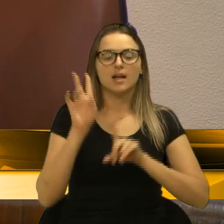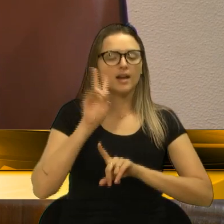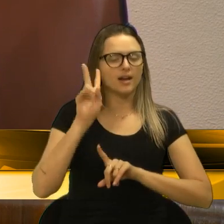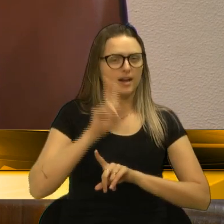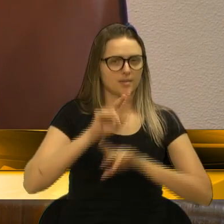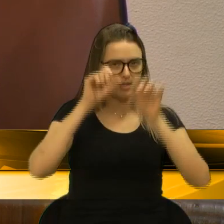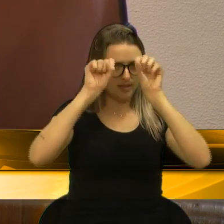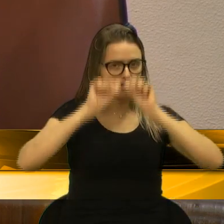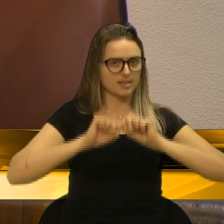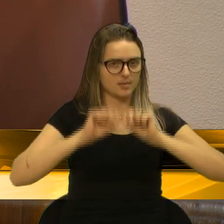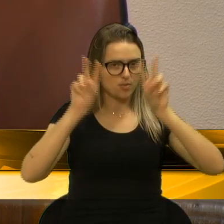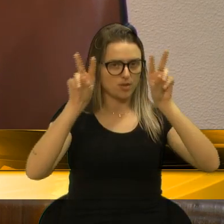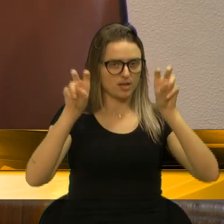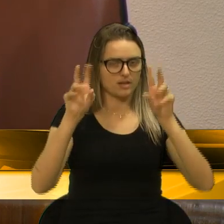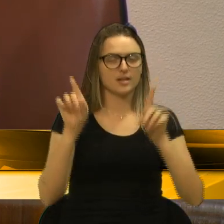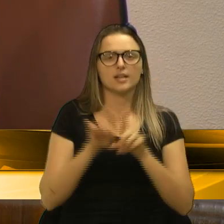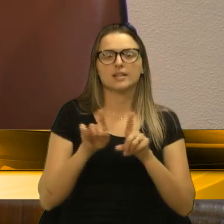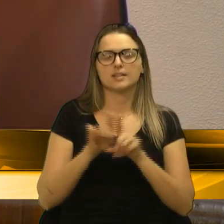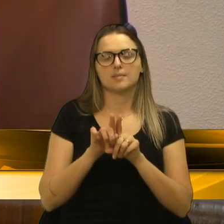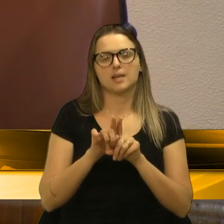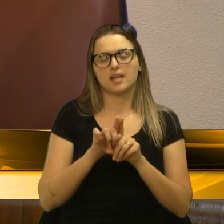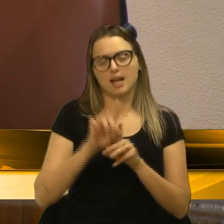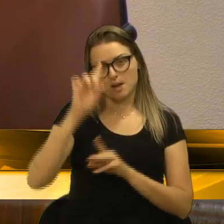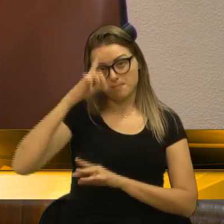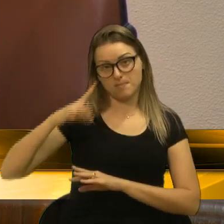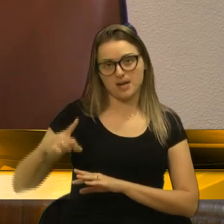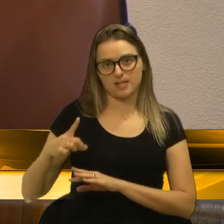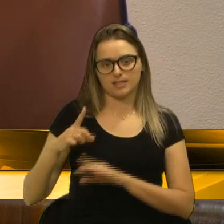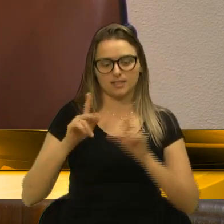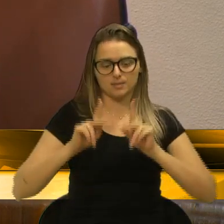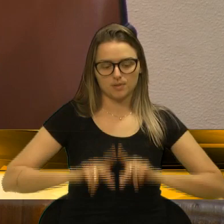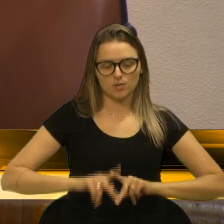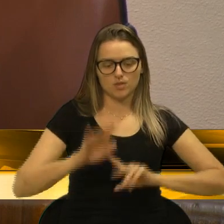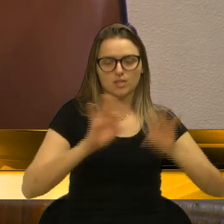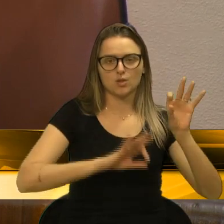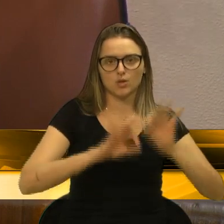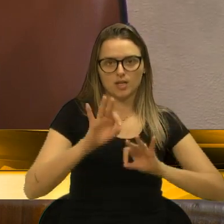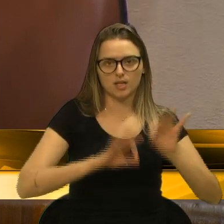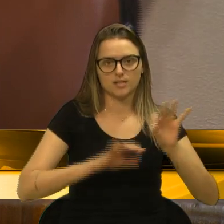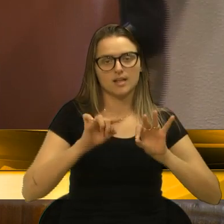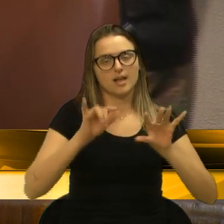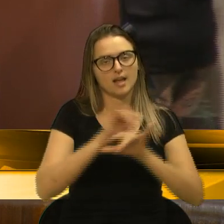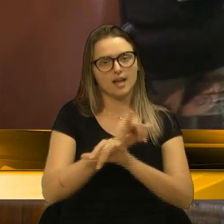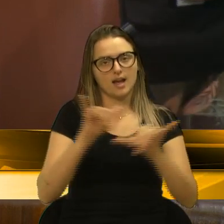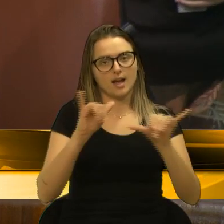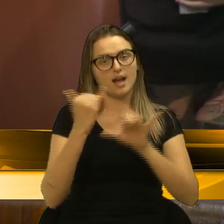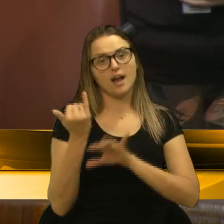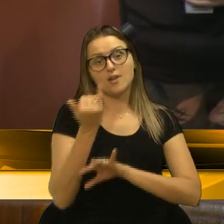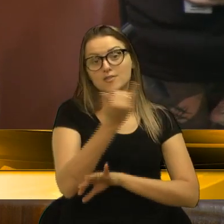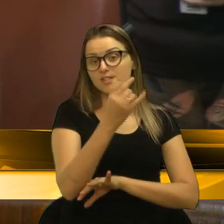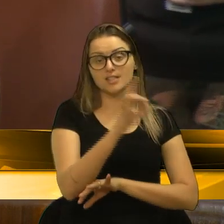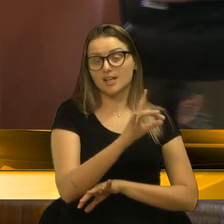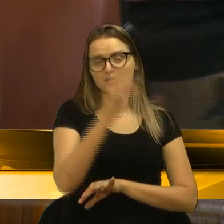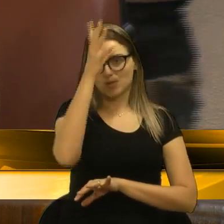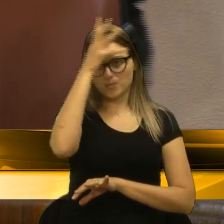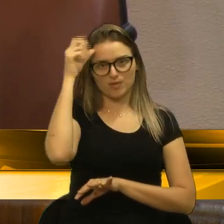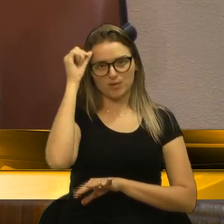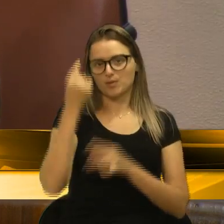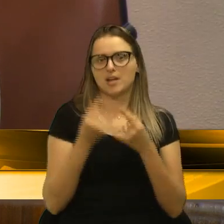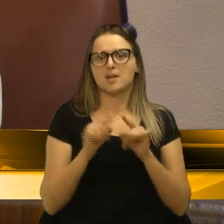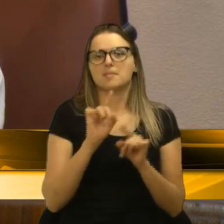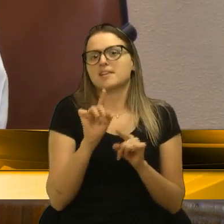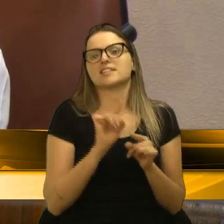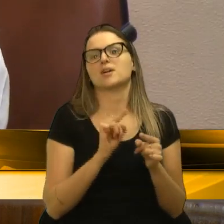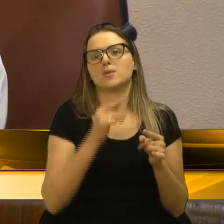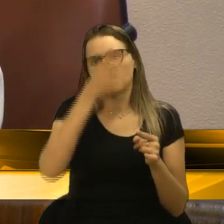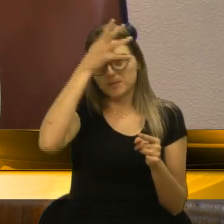que, abre aspas, a arbitrariedade dos organizadores é de avisar o poder público, mas não